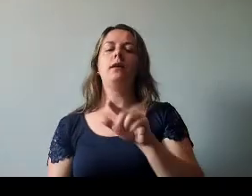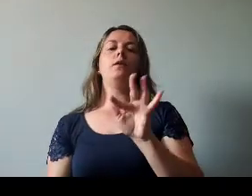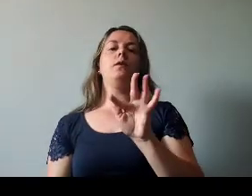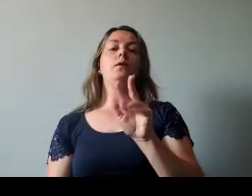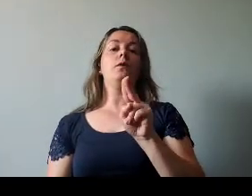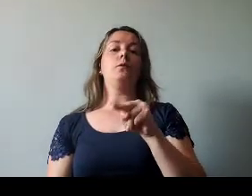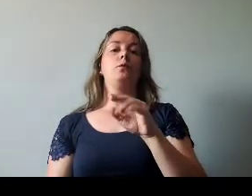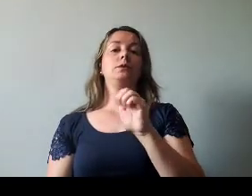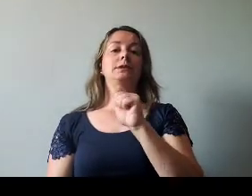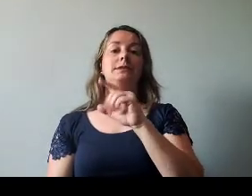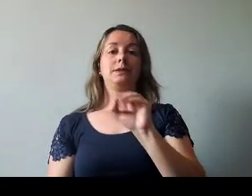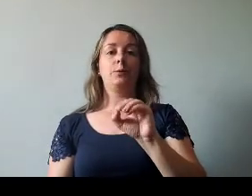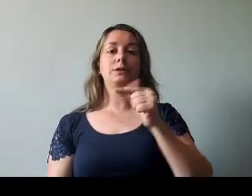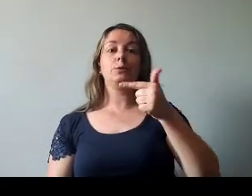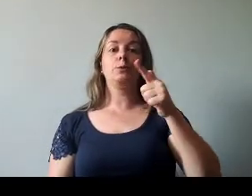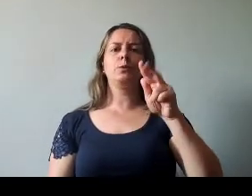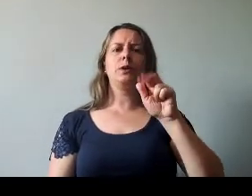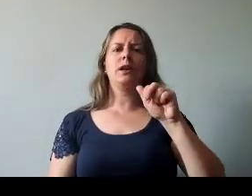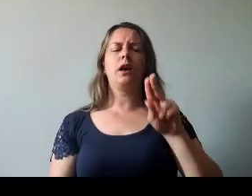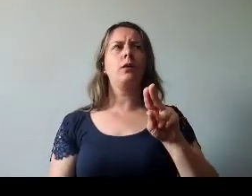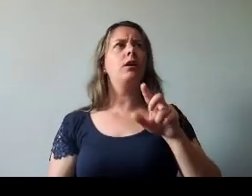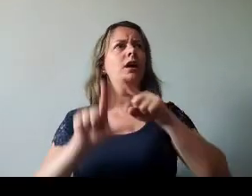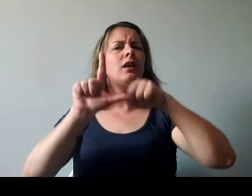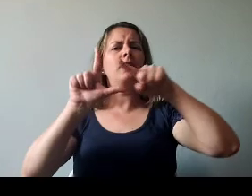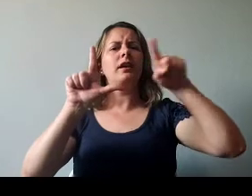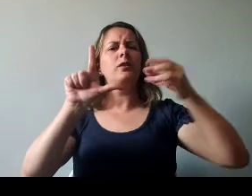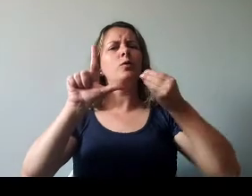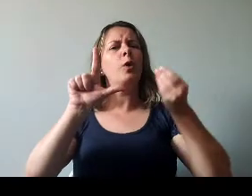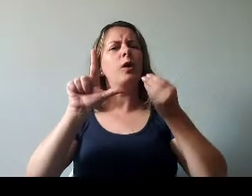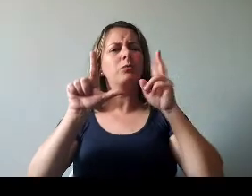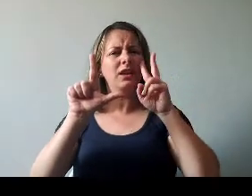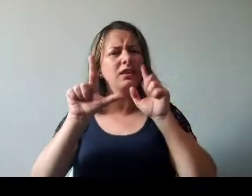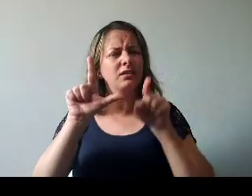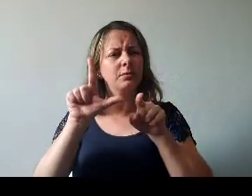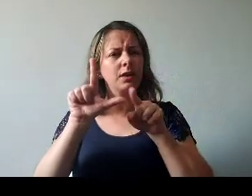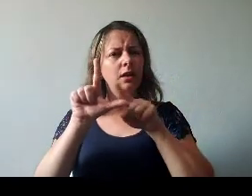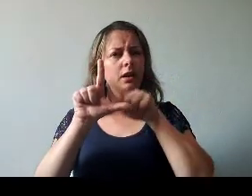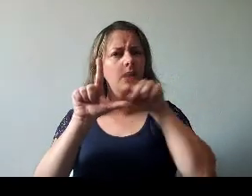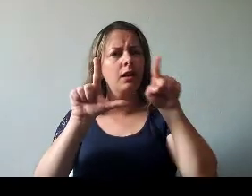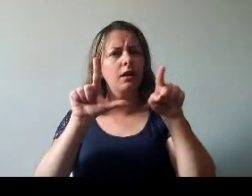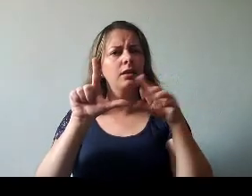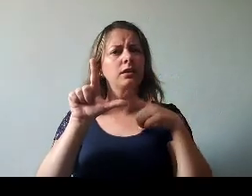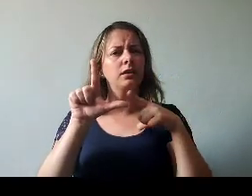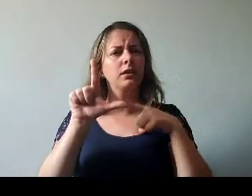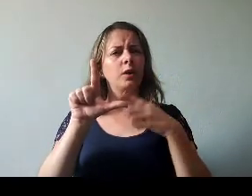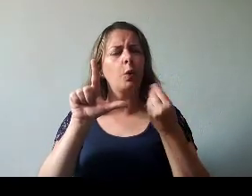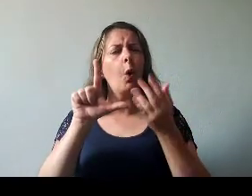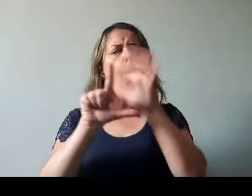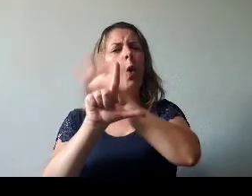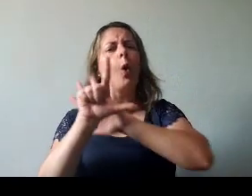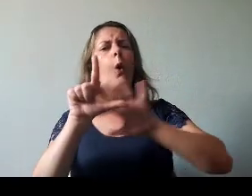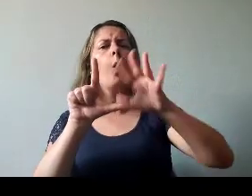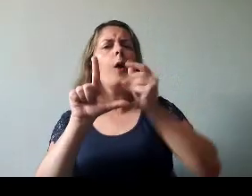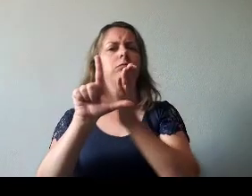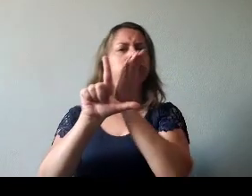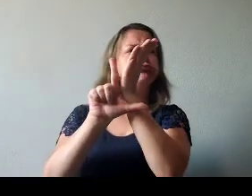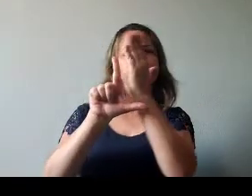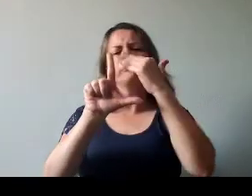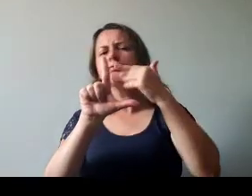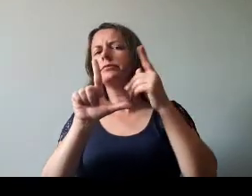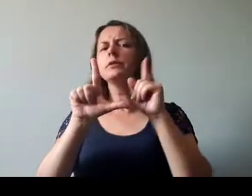grau, como é que é o gráfico da função de segundo grau mesmo? Tem uma forma, não tem? Como é que chama